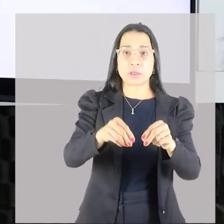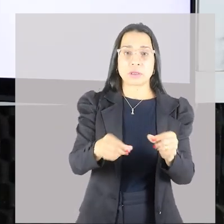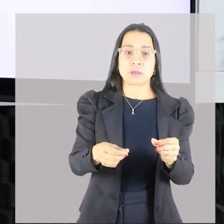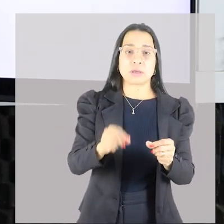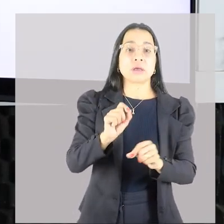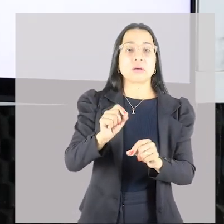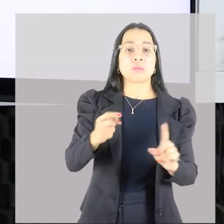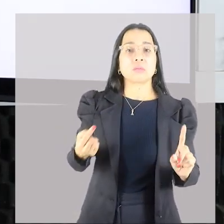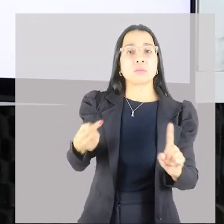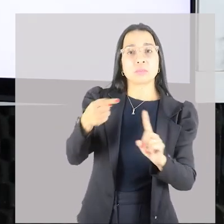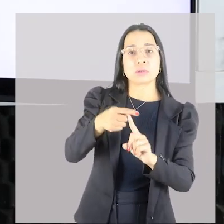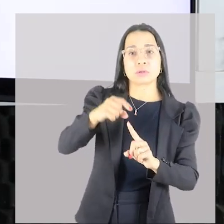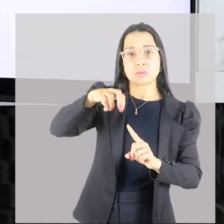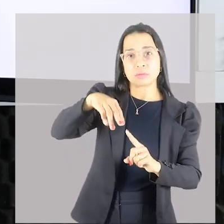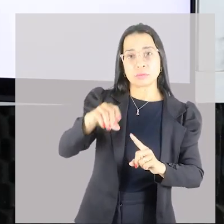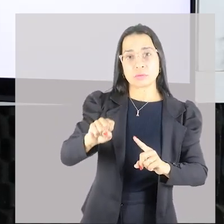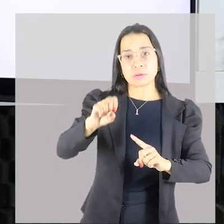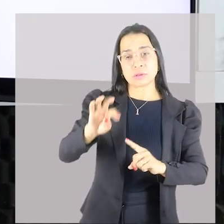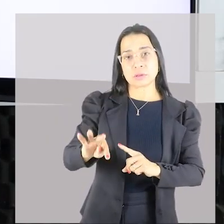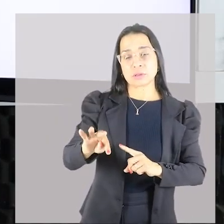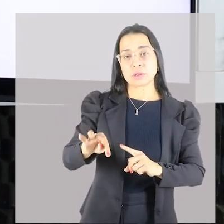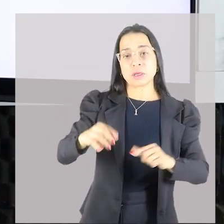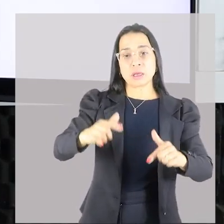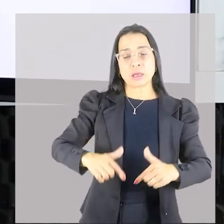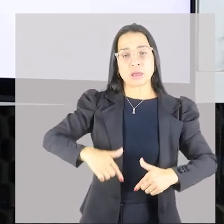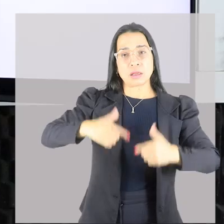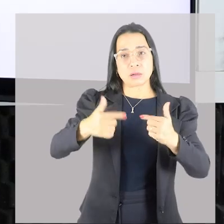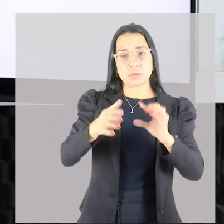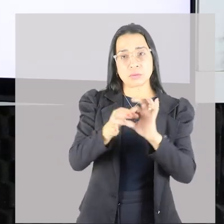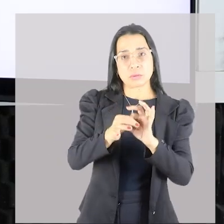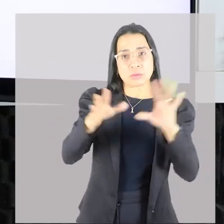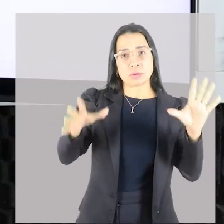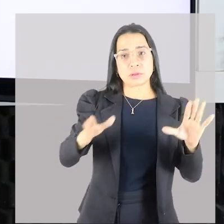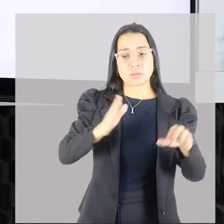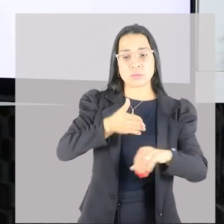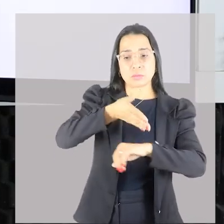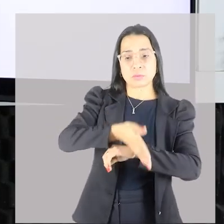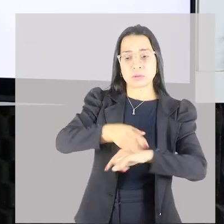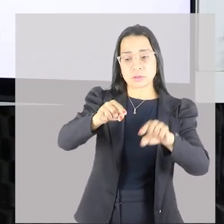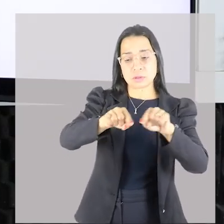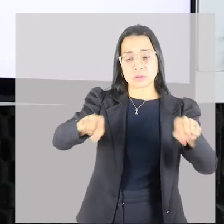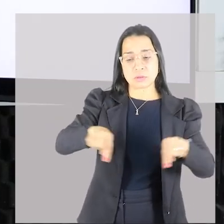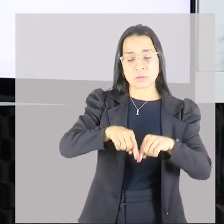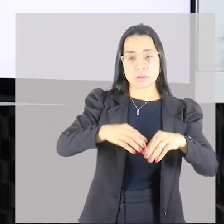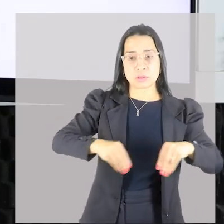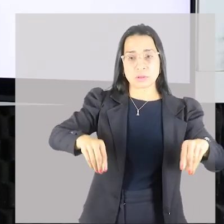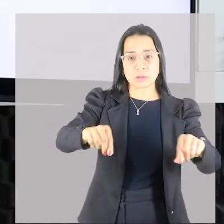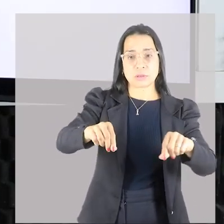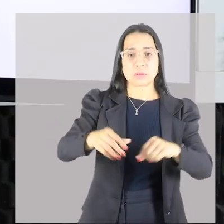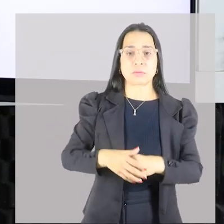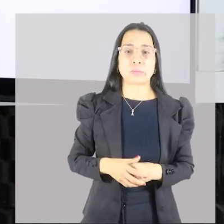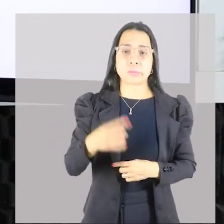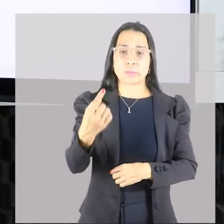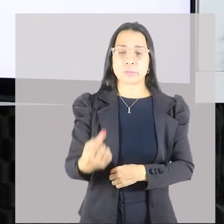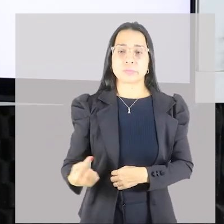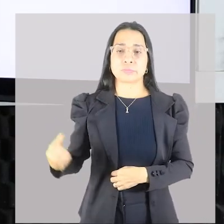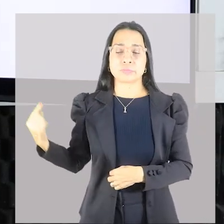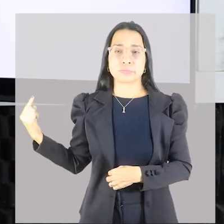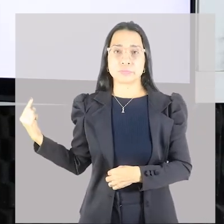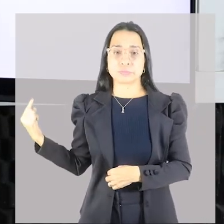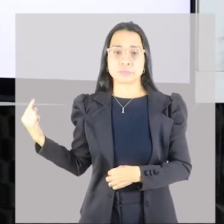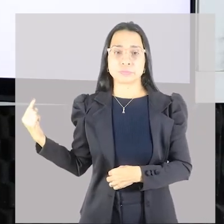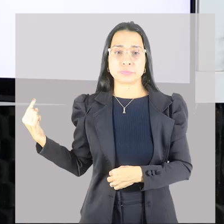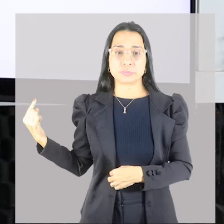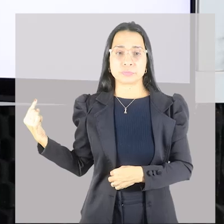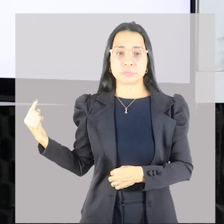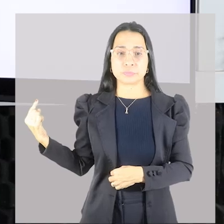a luta pela democratização do acesso à terra, através da realização da reforma agrária no país. Ou seja, que as terras